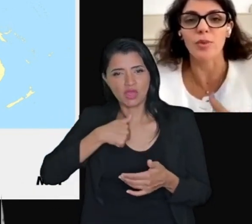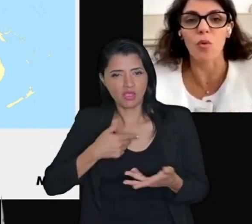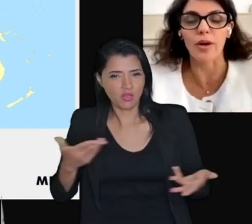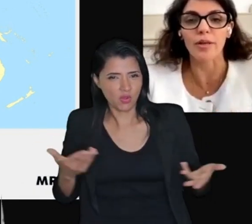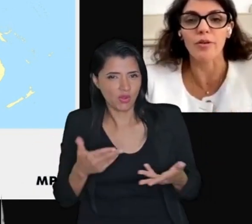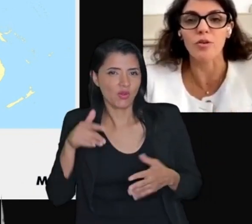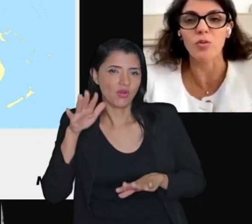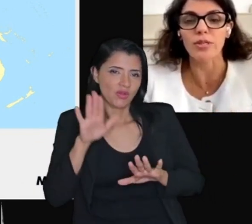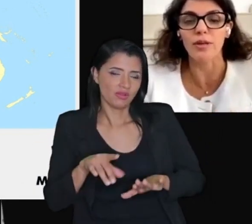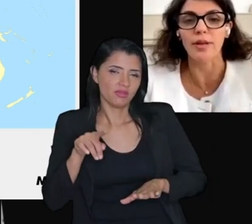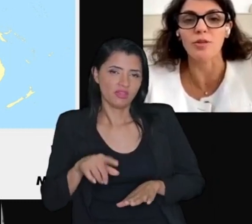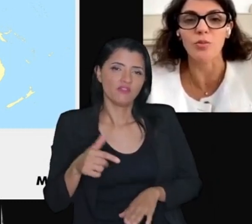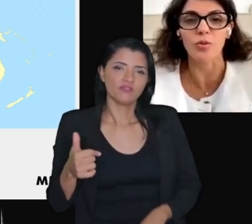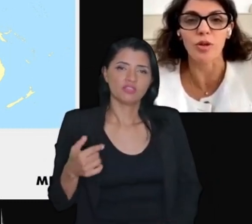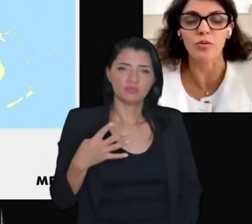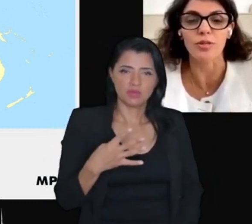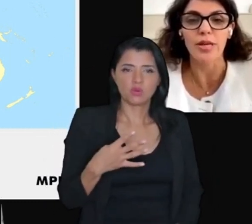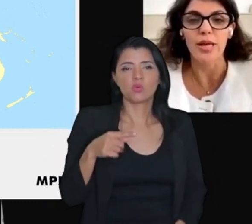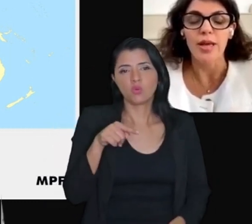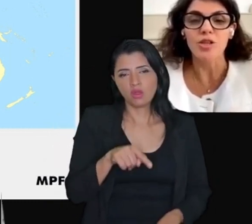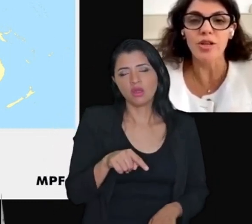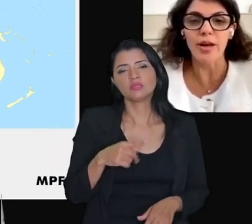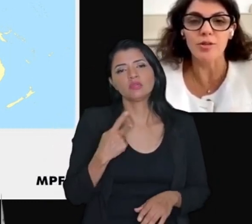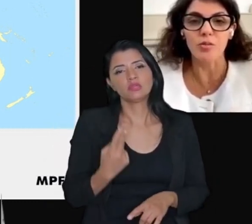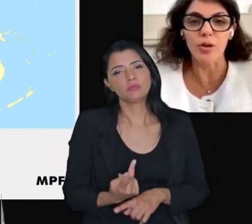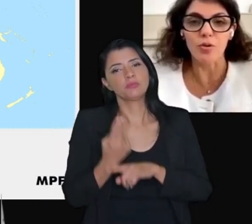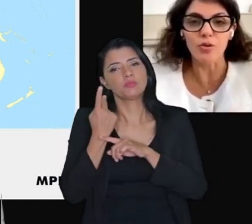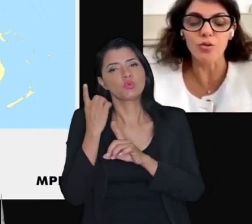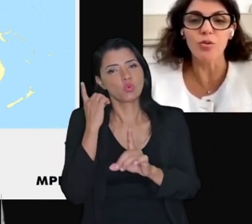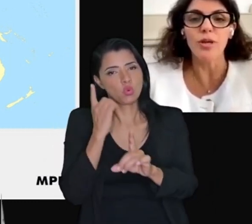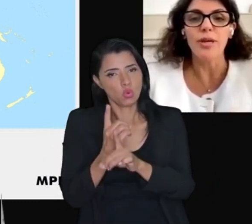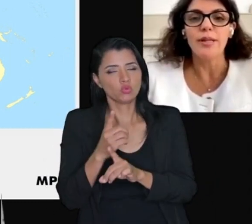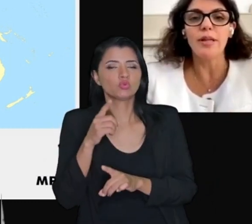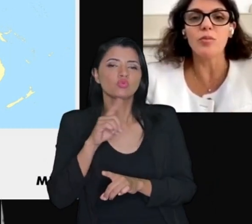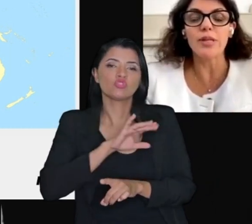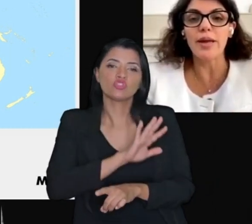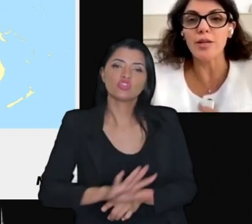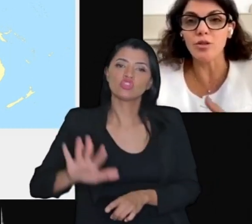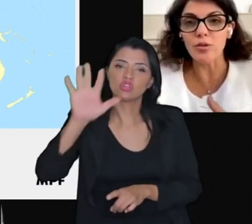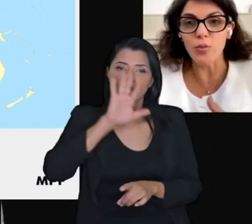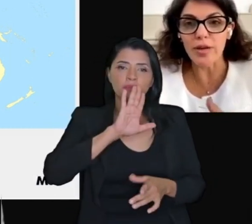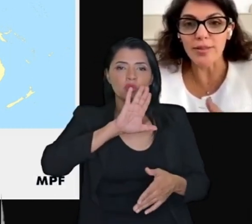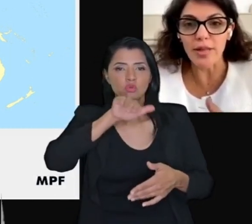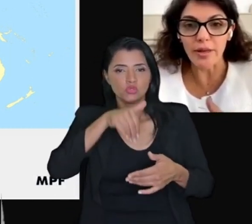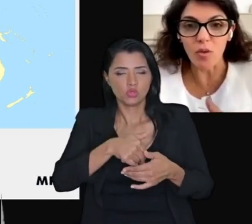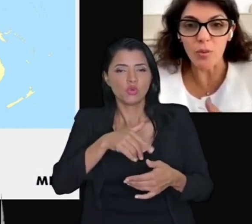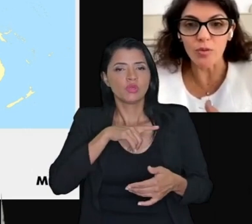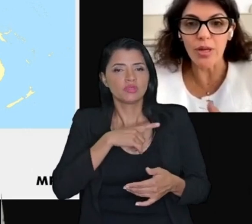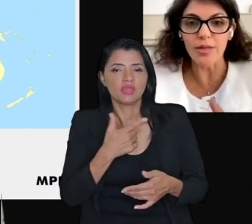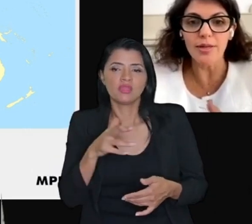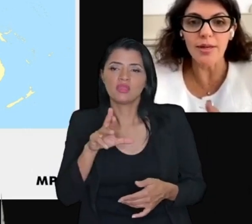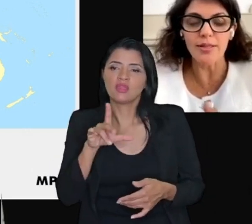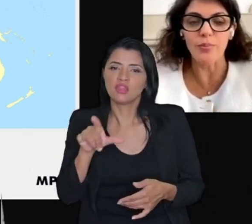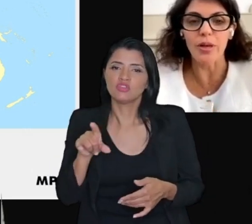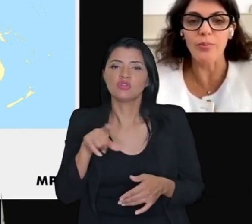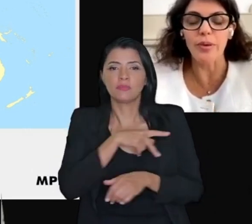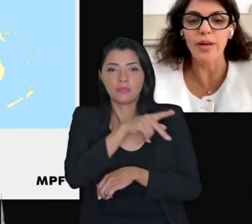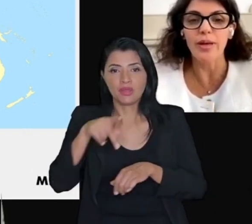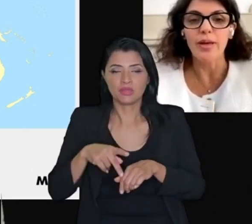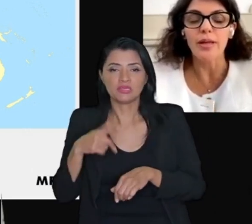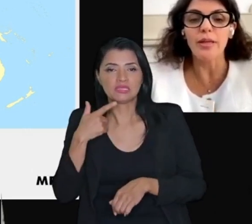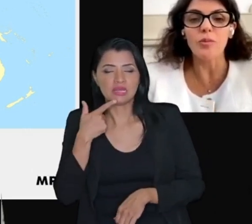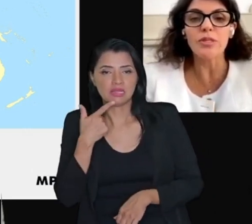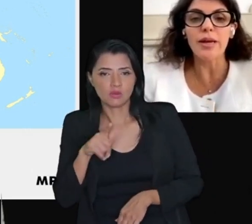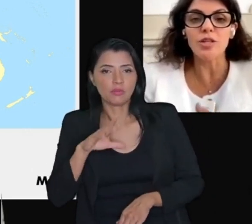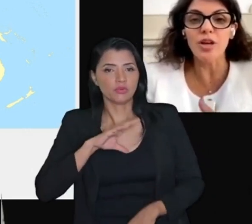na 34ª Reunião de Especialidade de Procuradores Gerais do Mercosul. Temos a rede dos países da língua portuguesa, que é a